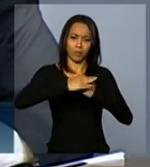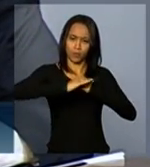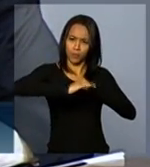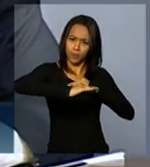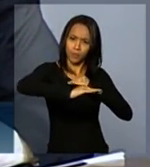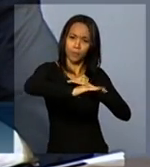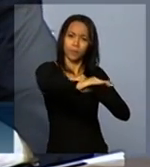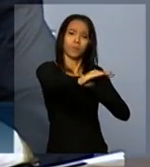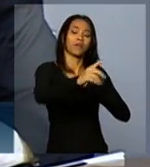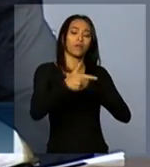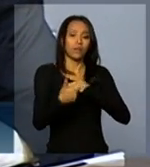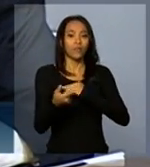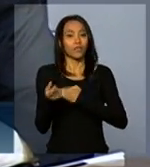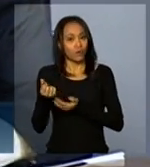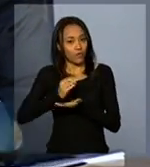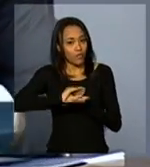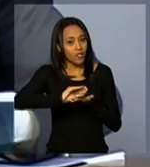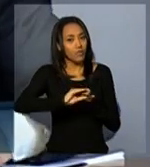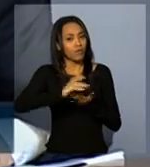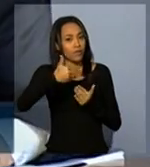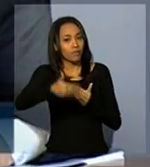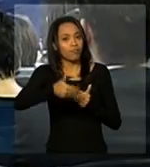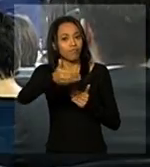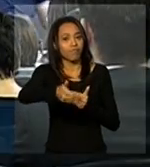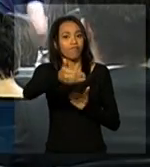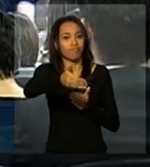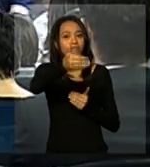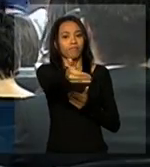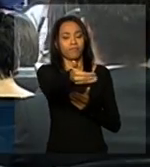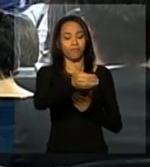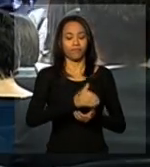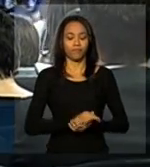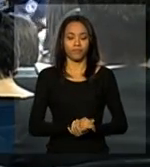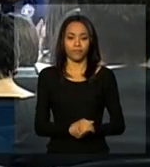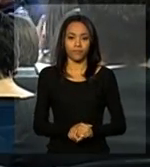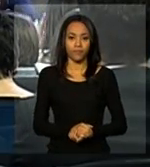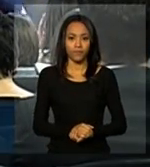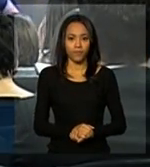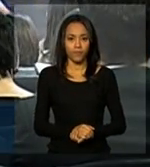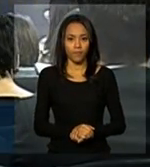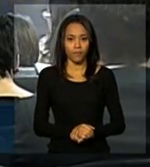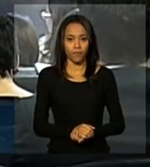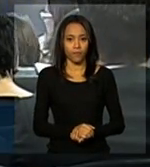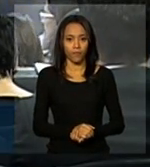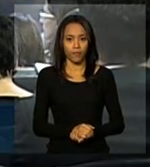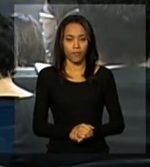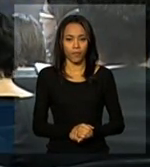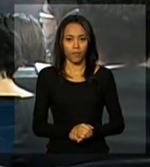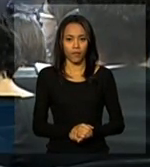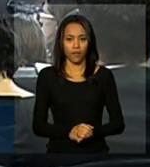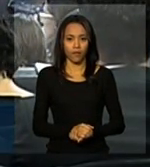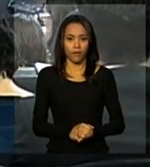cujo investimento vai ser progressivo. É, por favor, cara.